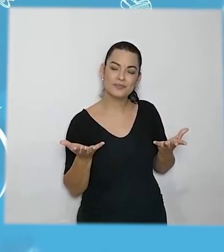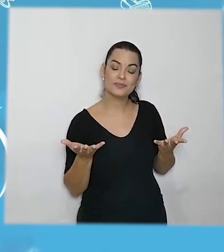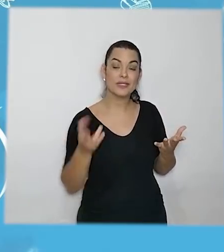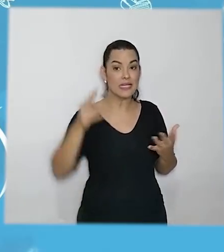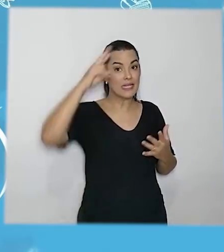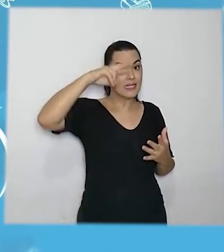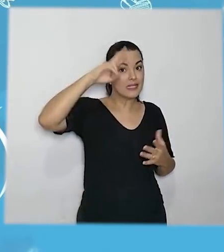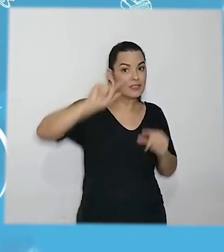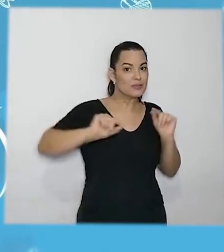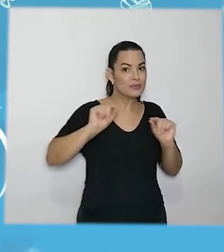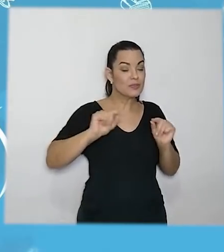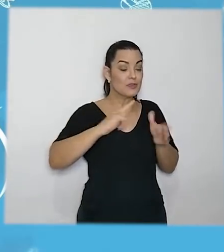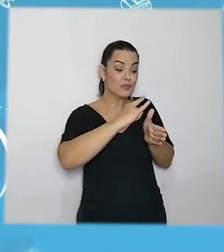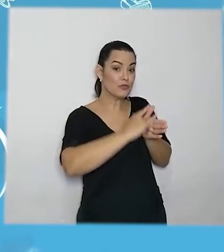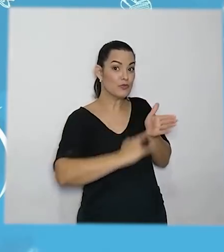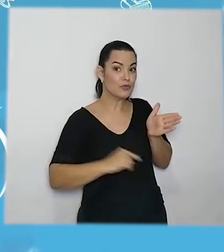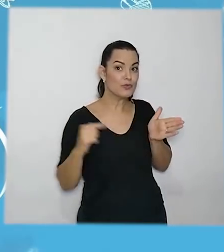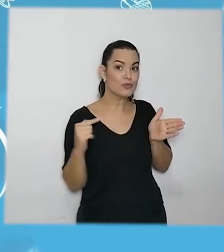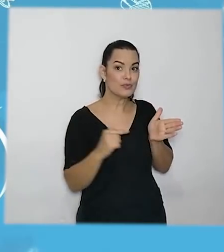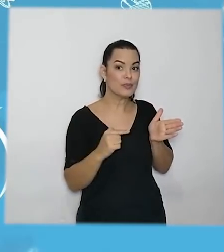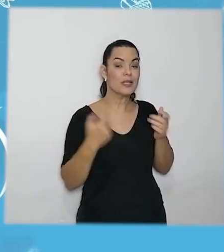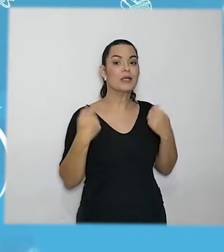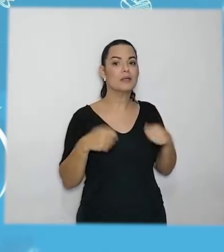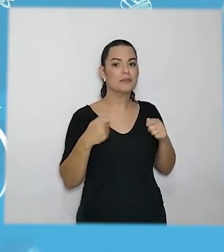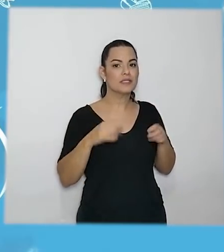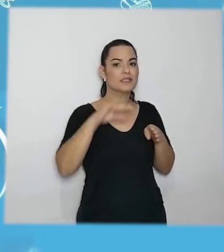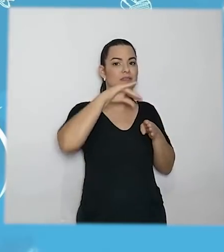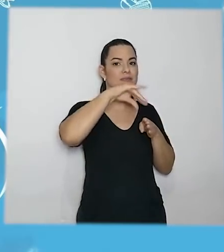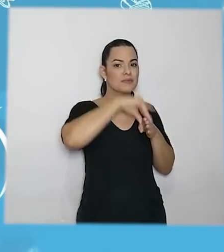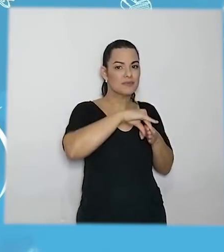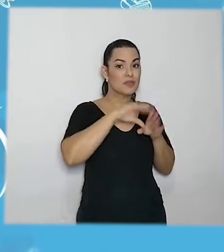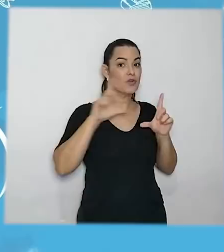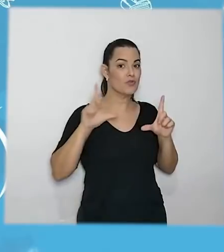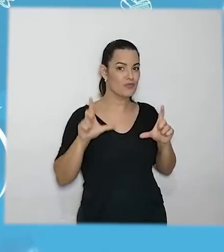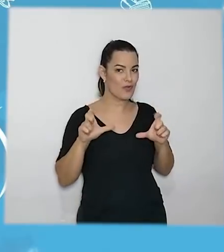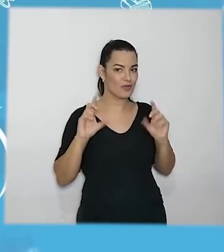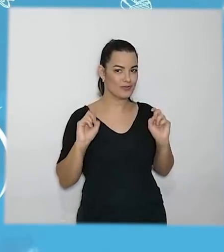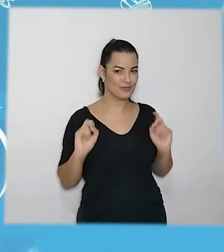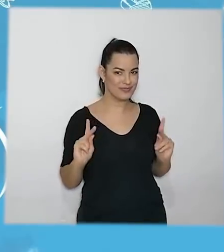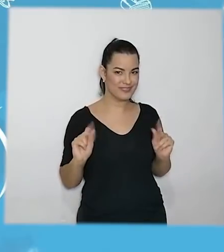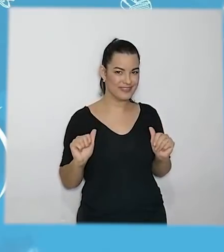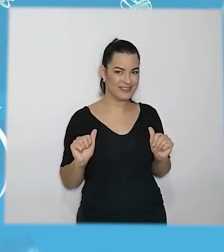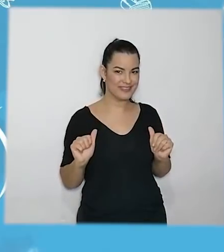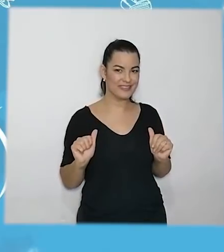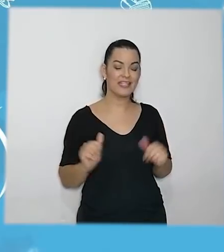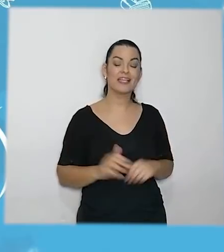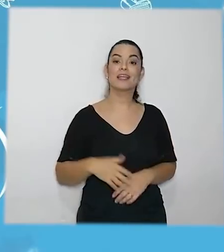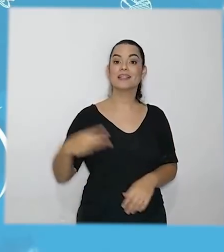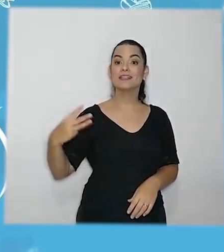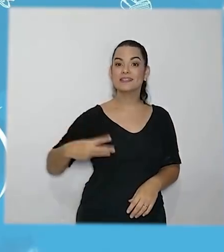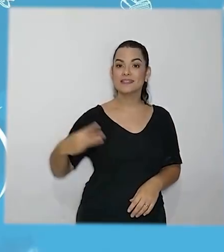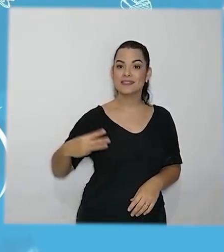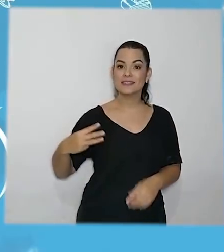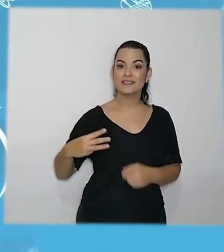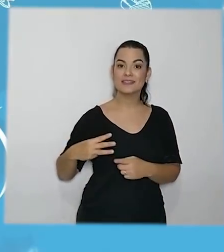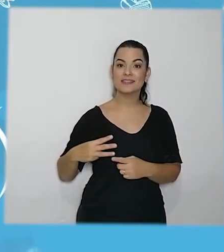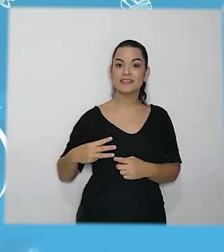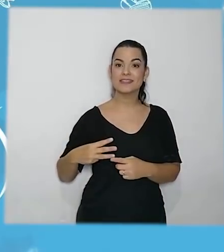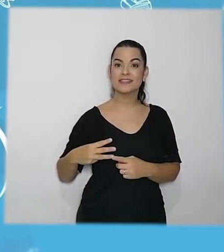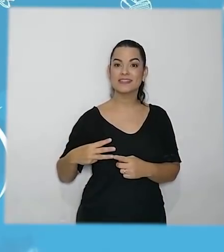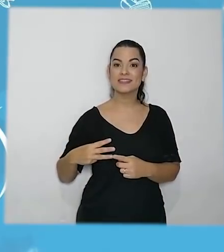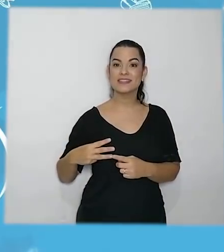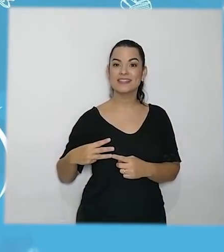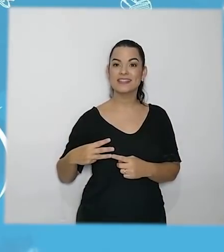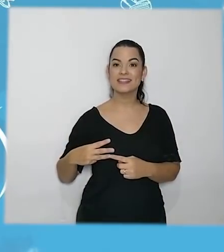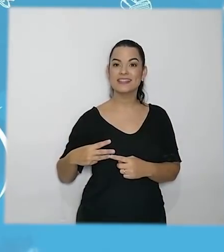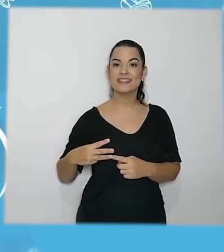neste formulário é necessário vocês anexarem um arquivo, tá bom? E terceira proposta que vai ficar